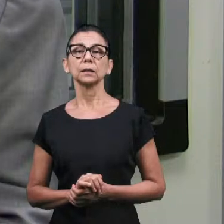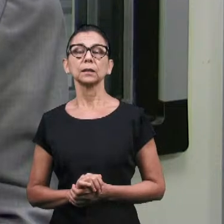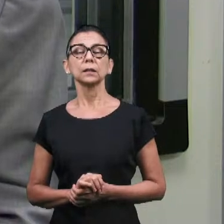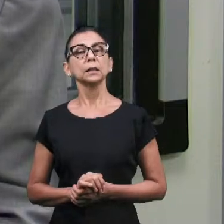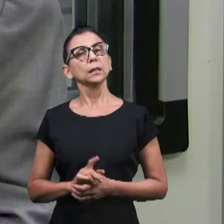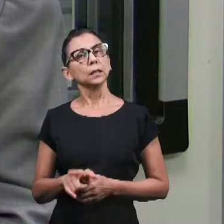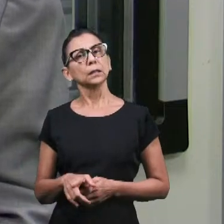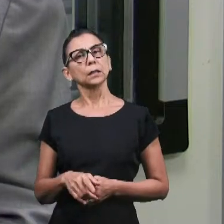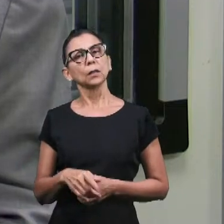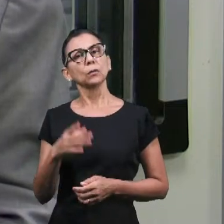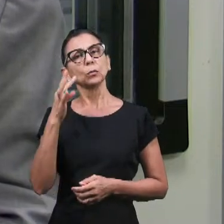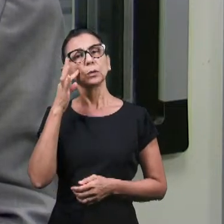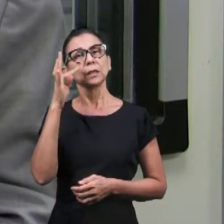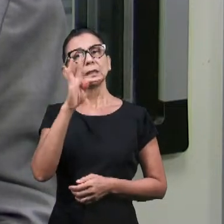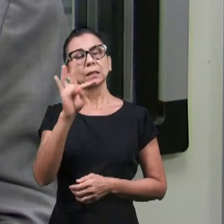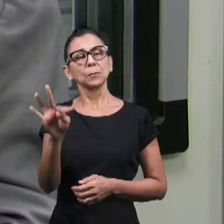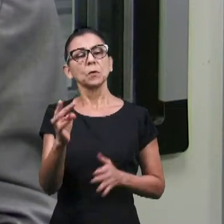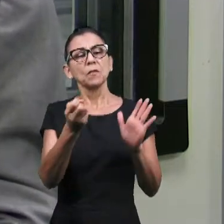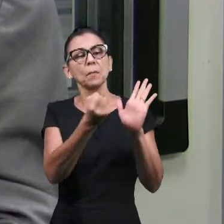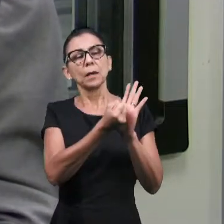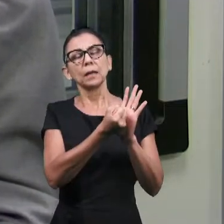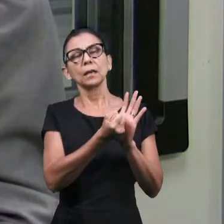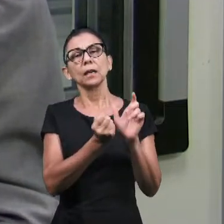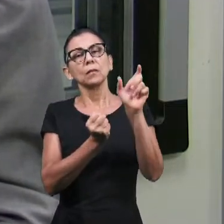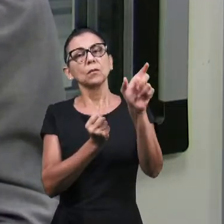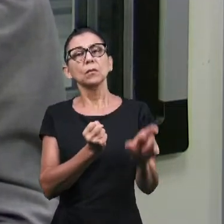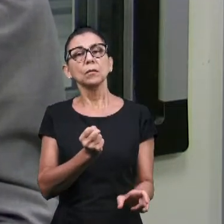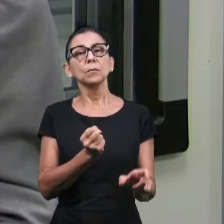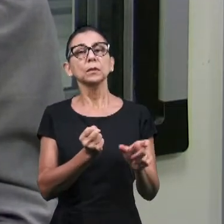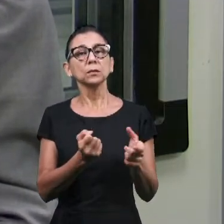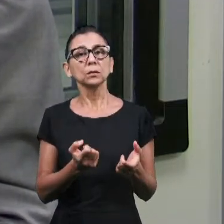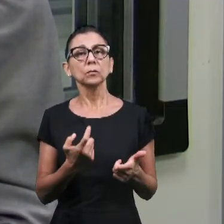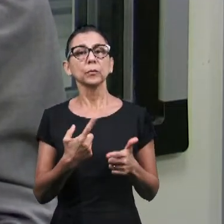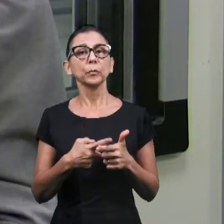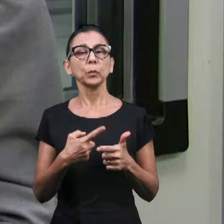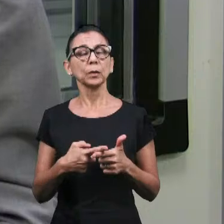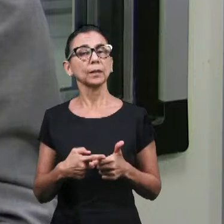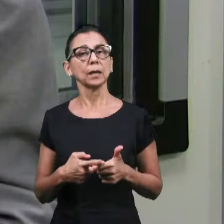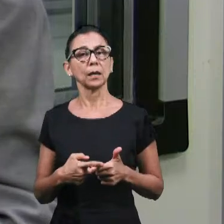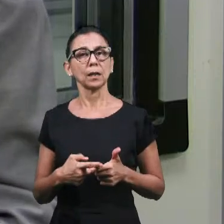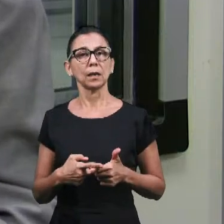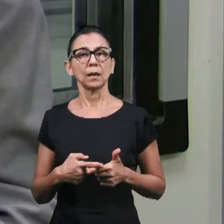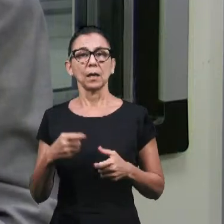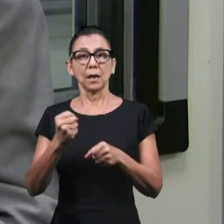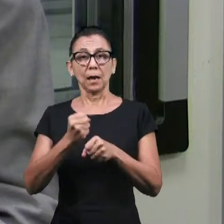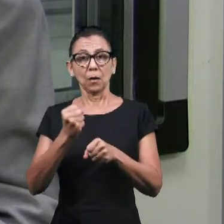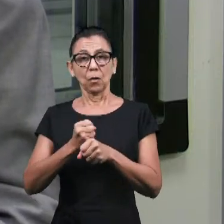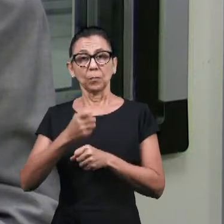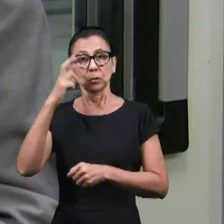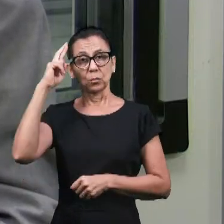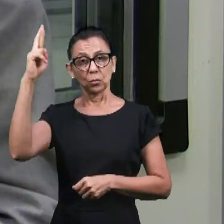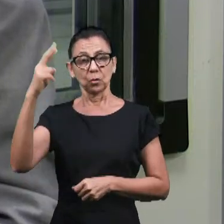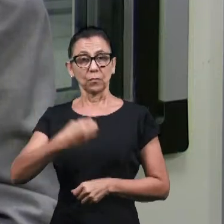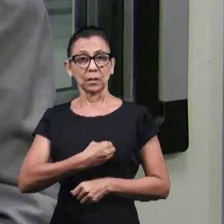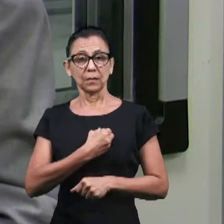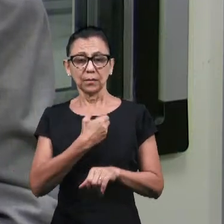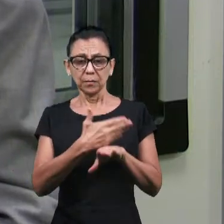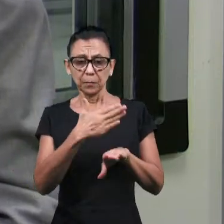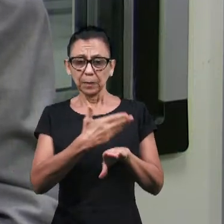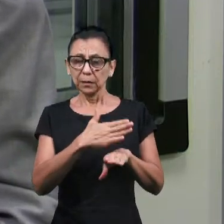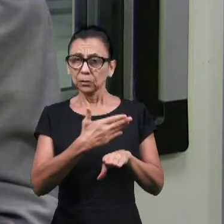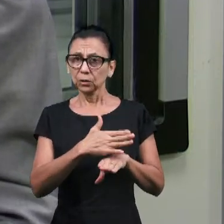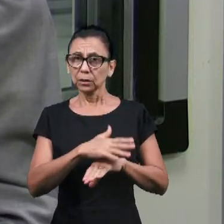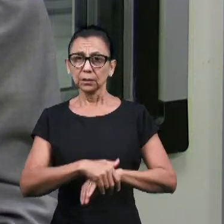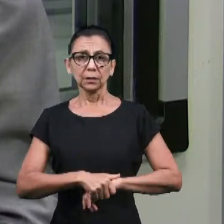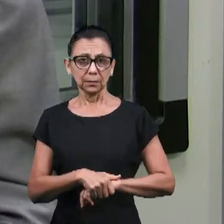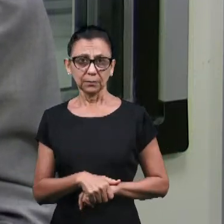vai ficar o que elas vão testemunhar aquele que eles têm vivido né a obra do senhor como forma de vida foi muito marcante